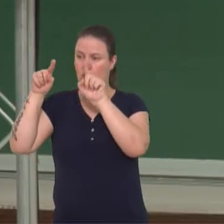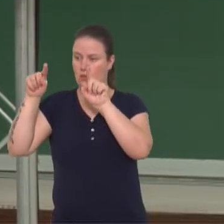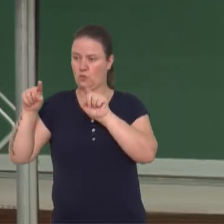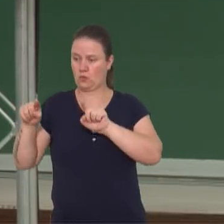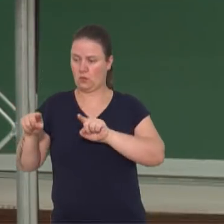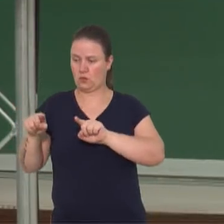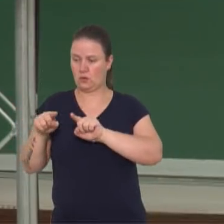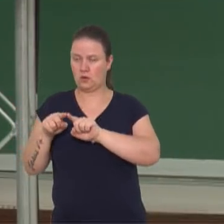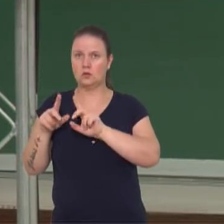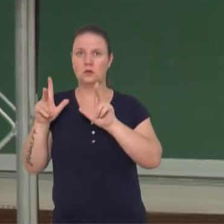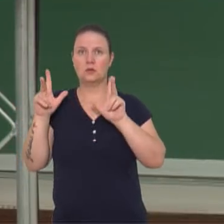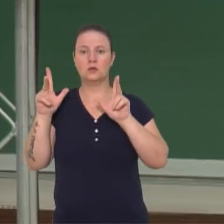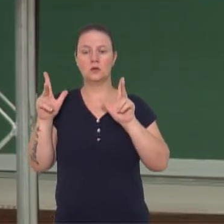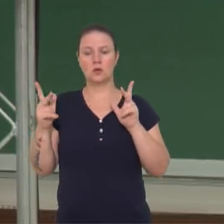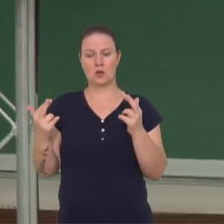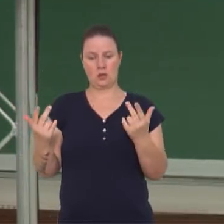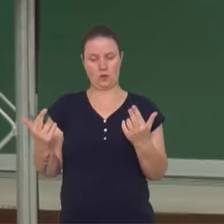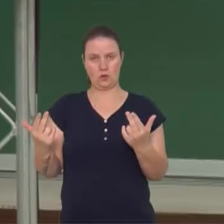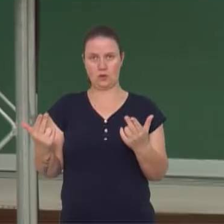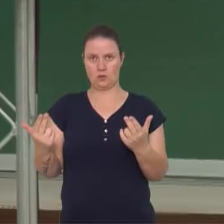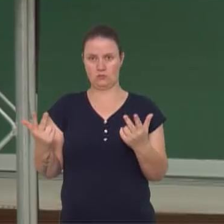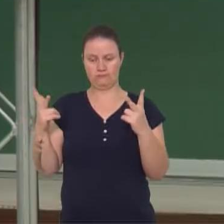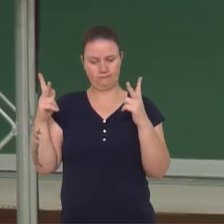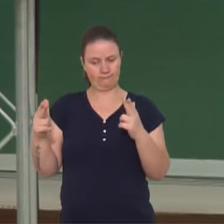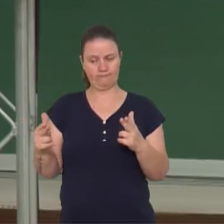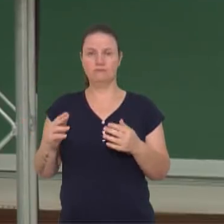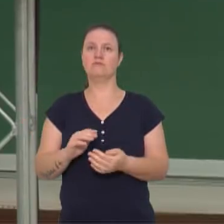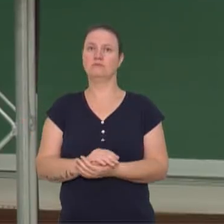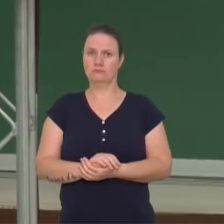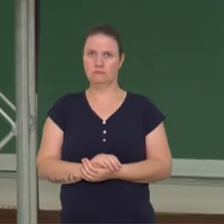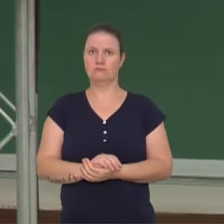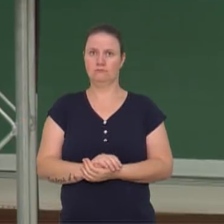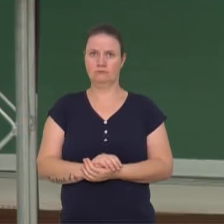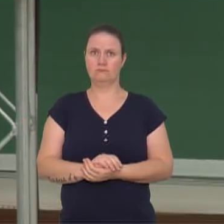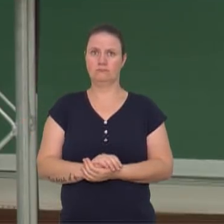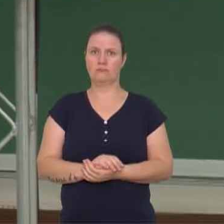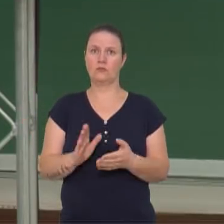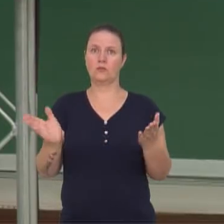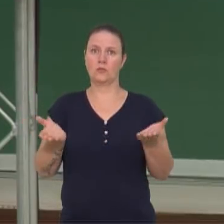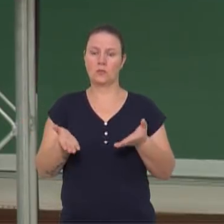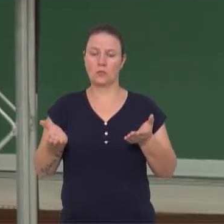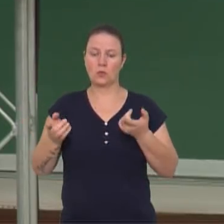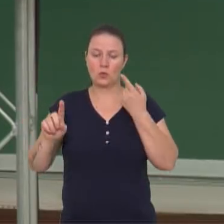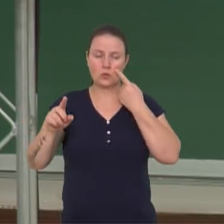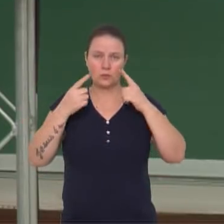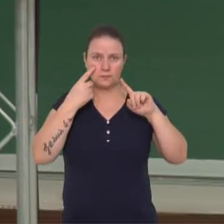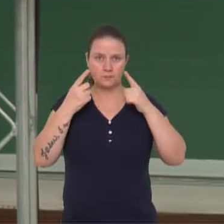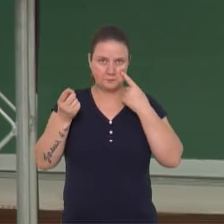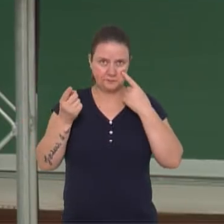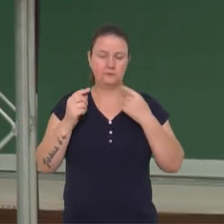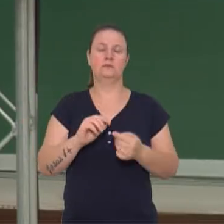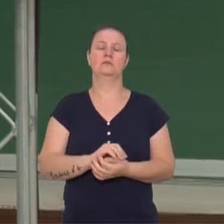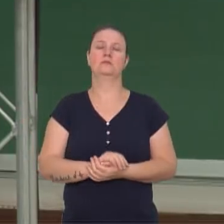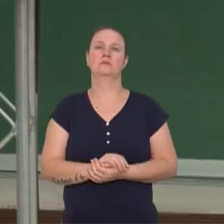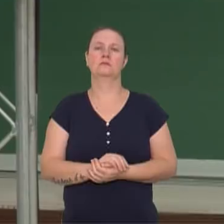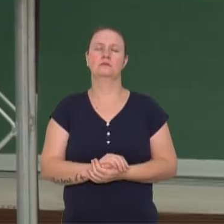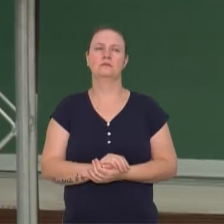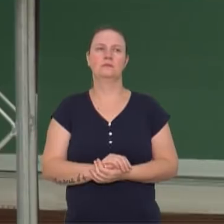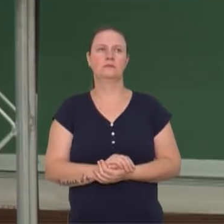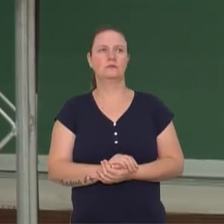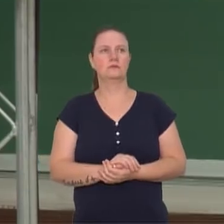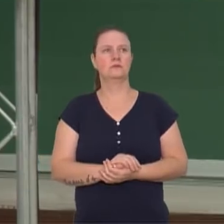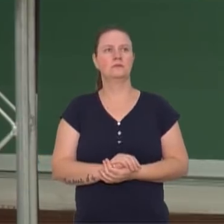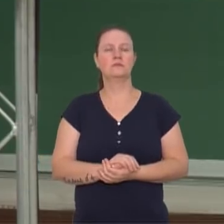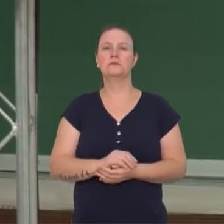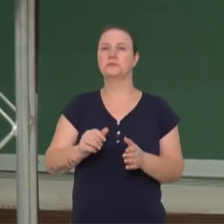eu descobrir o perímetro do retângulo, eu descubro o perímetro do quadrado, certo? Muito bem.